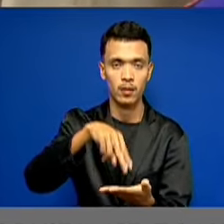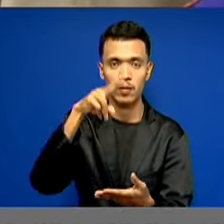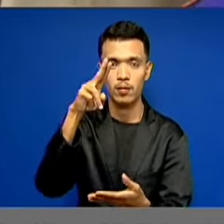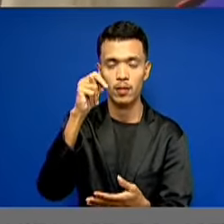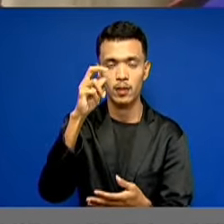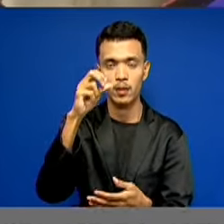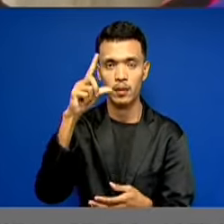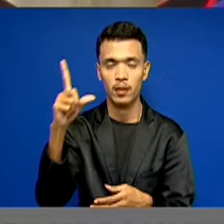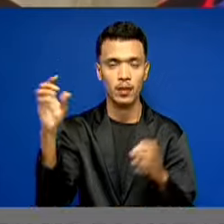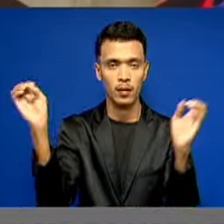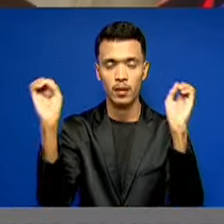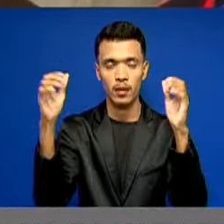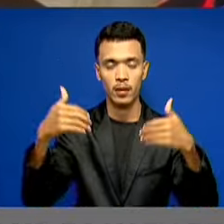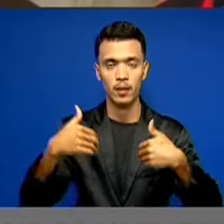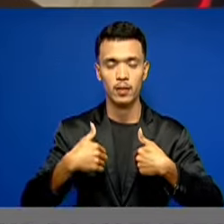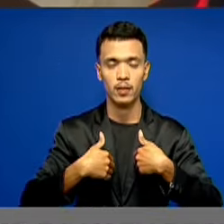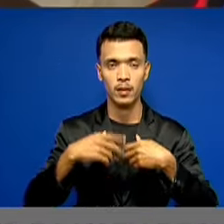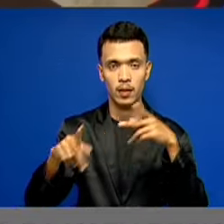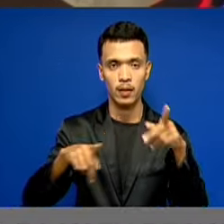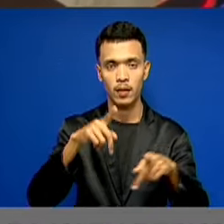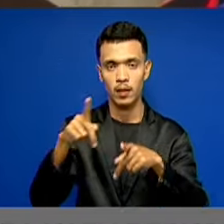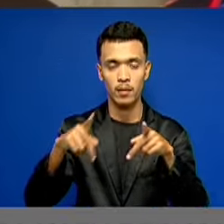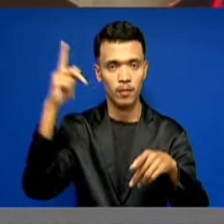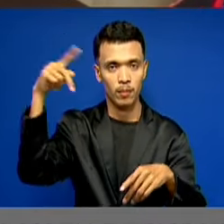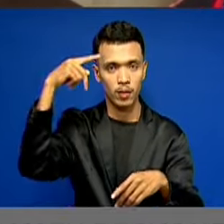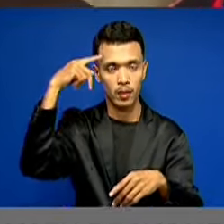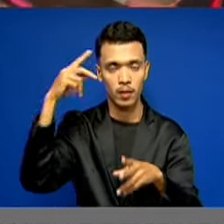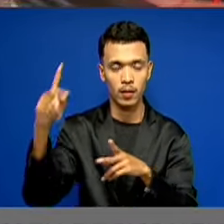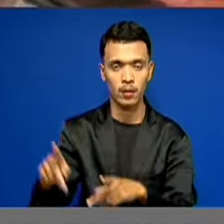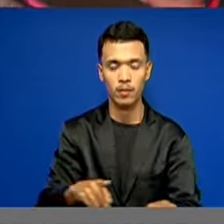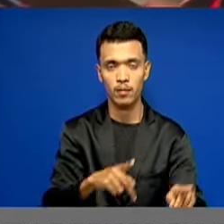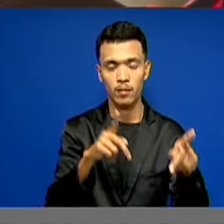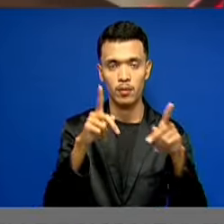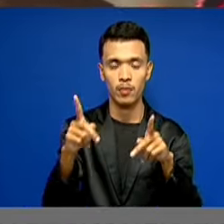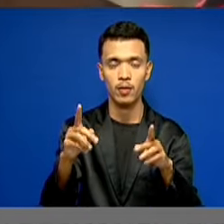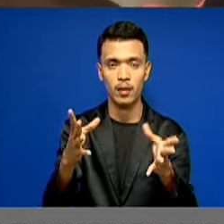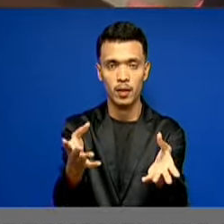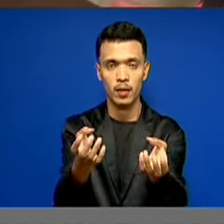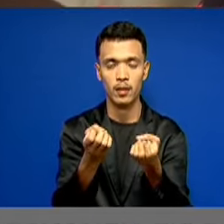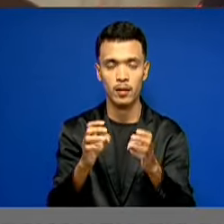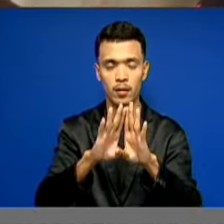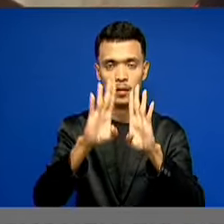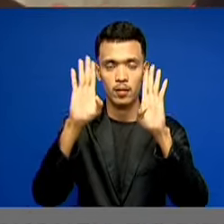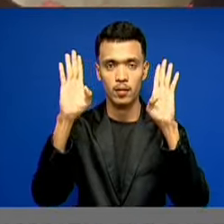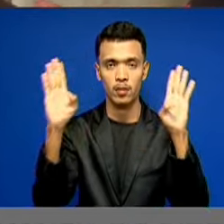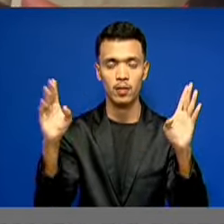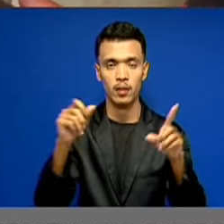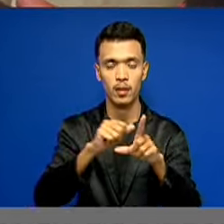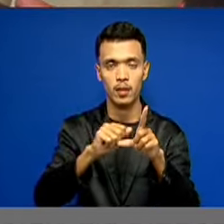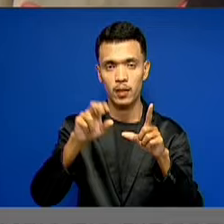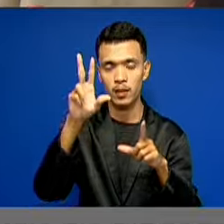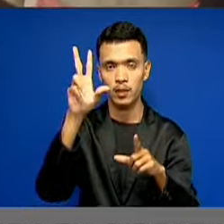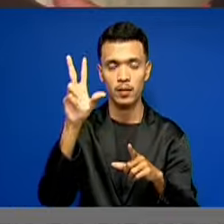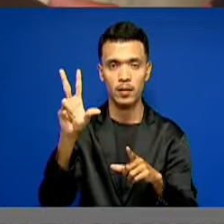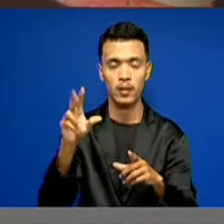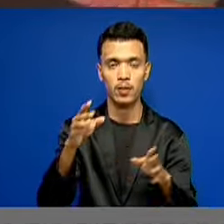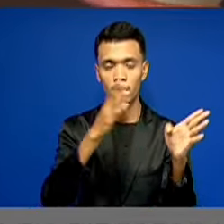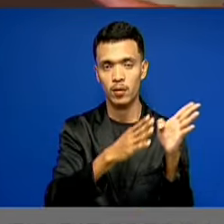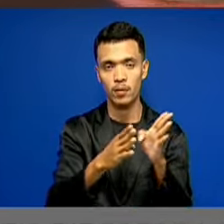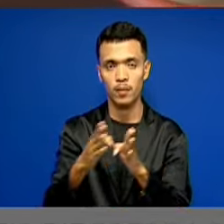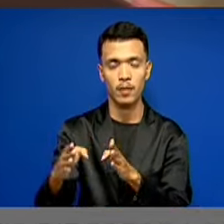cursos políticas públicas e tem uma política de área licenciatura e tem aquilo que ia mestrado né, para depois formar tão especialista